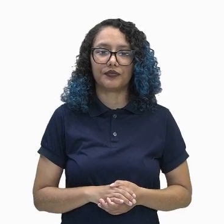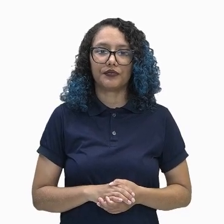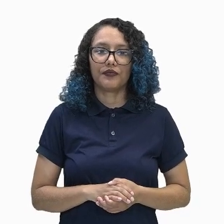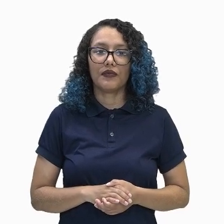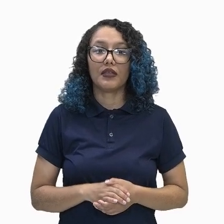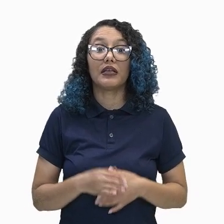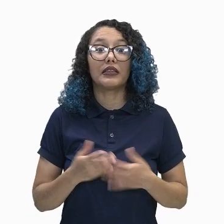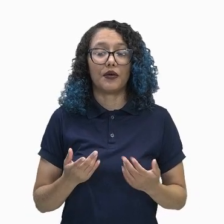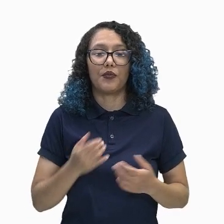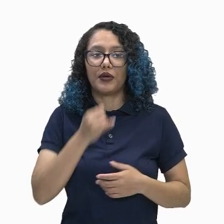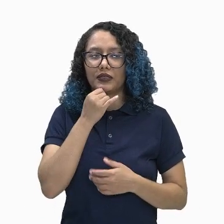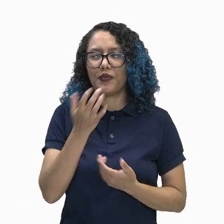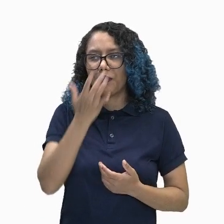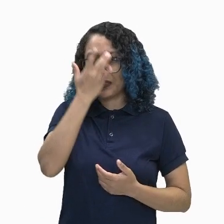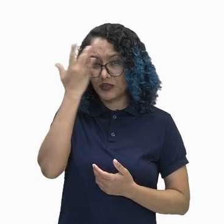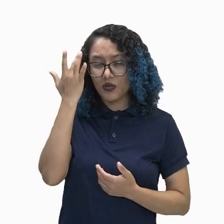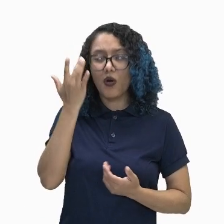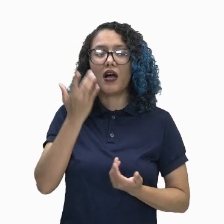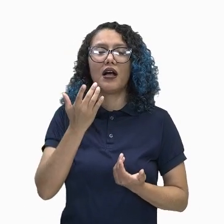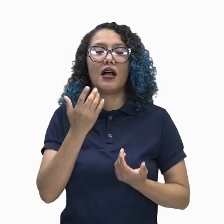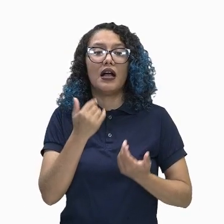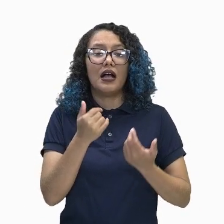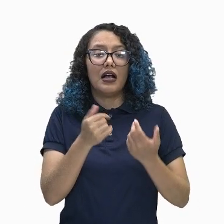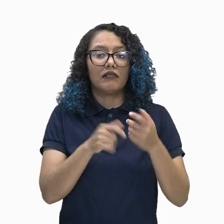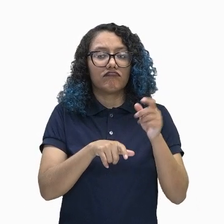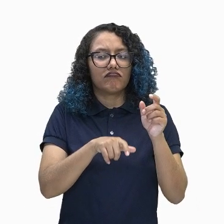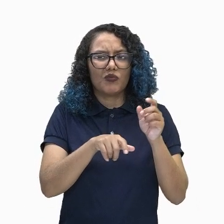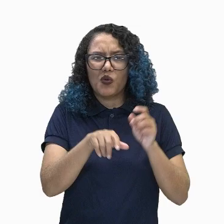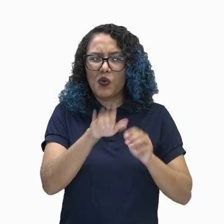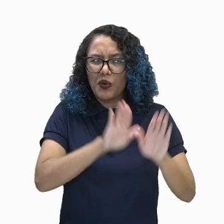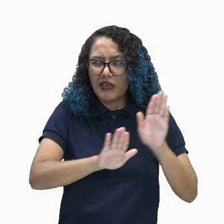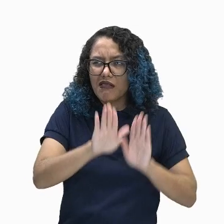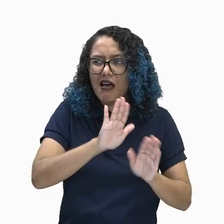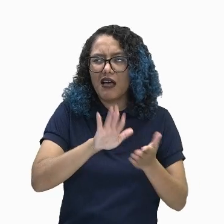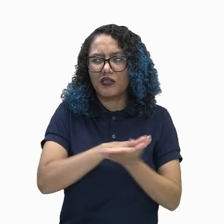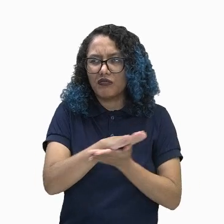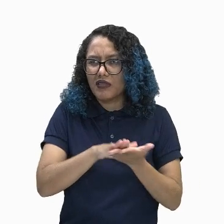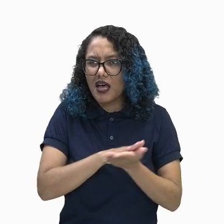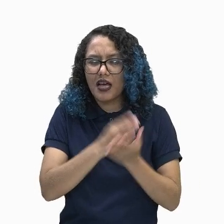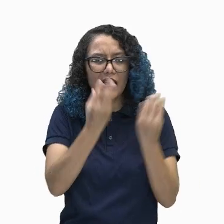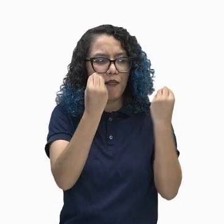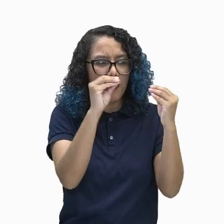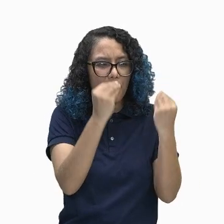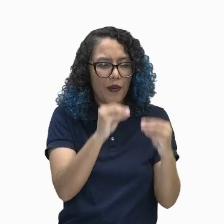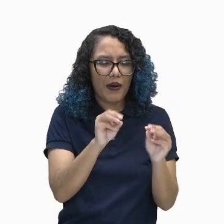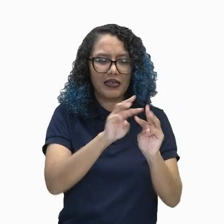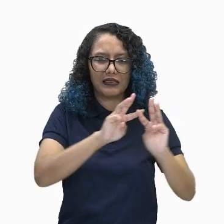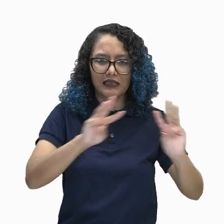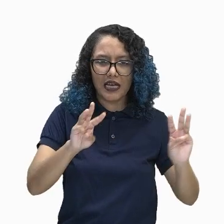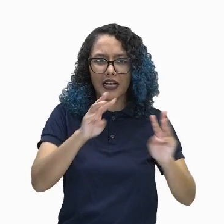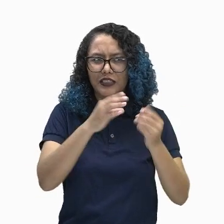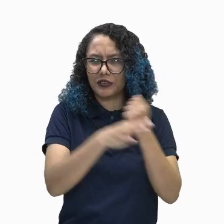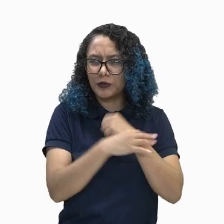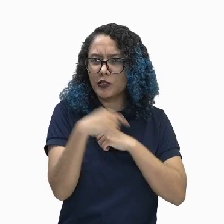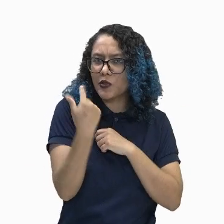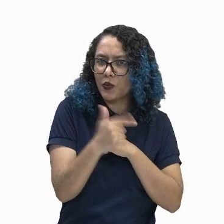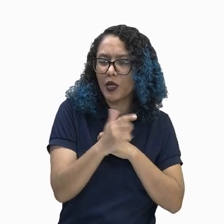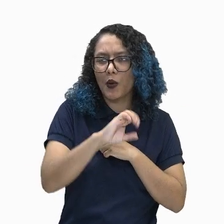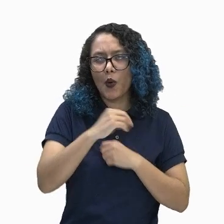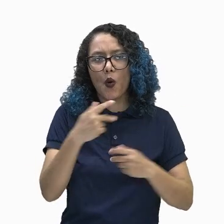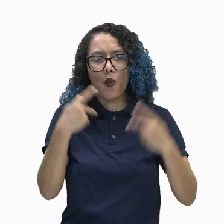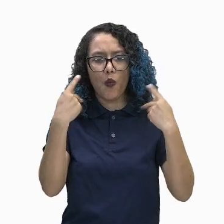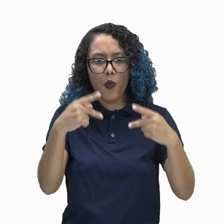pessoas são descuidadas com seus dados pessoais, compartilhando informações em sites não seguros ou clicando em